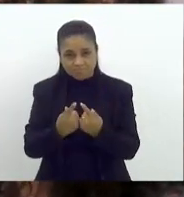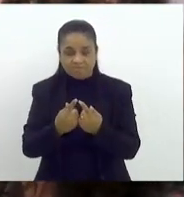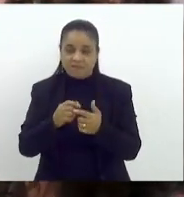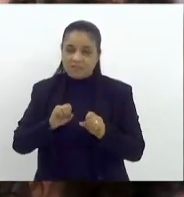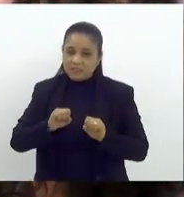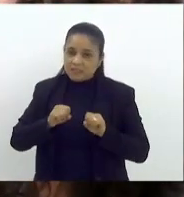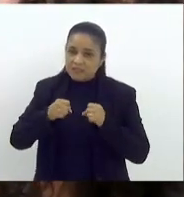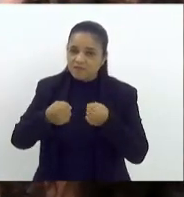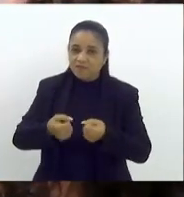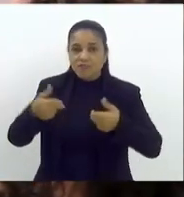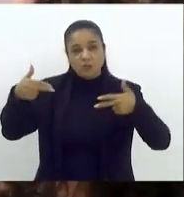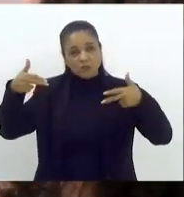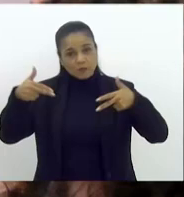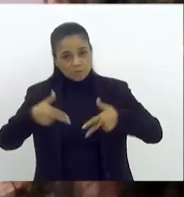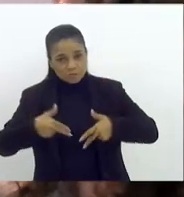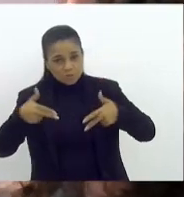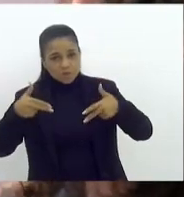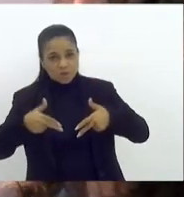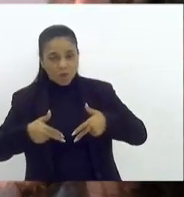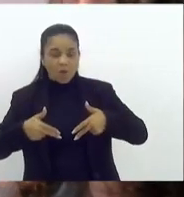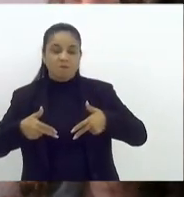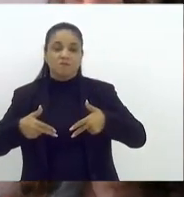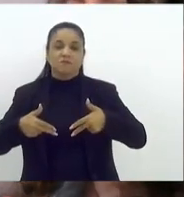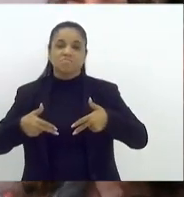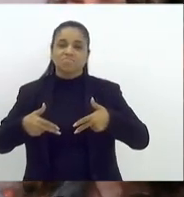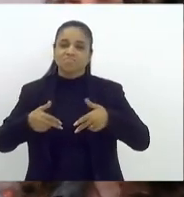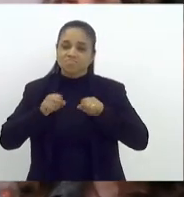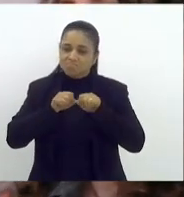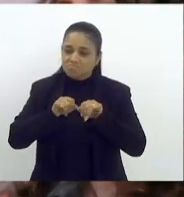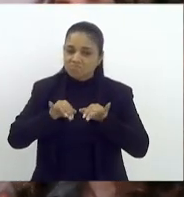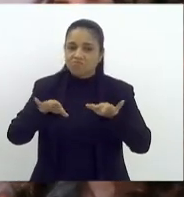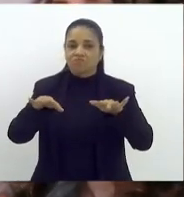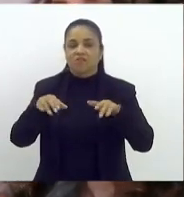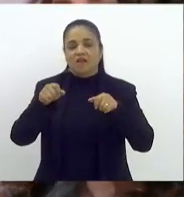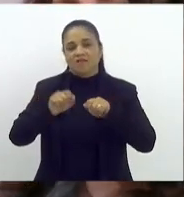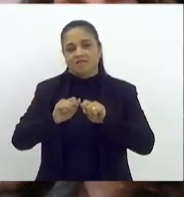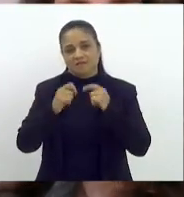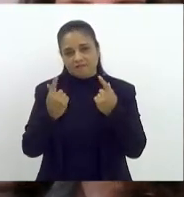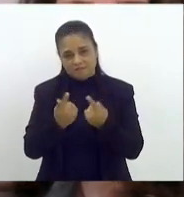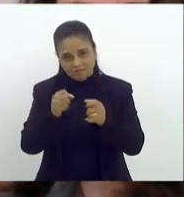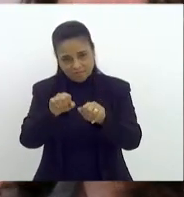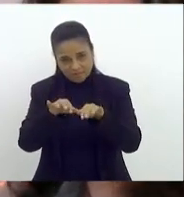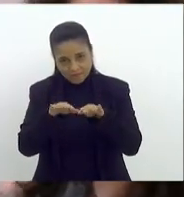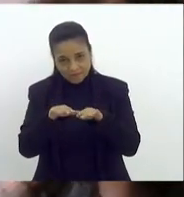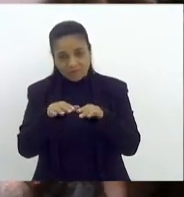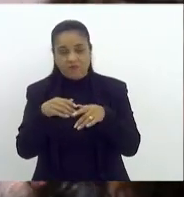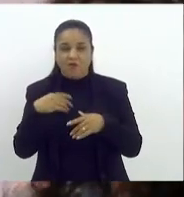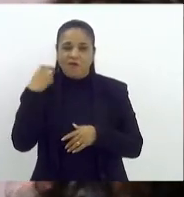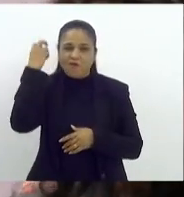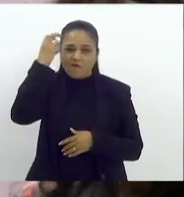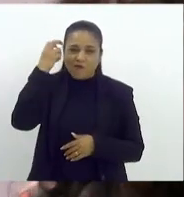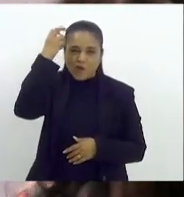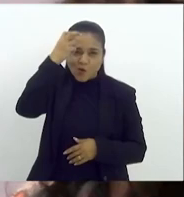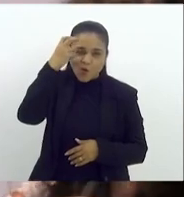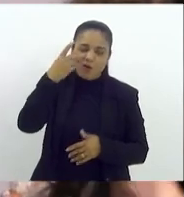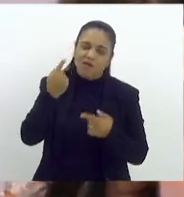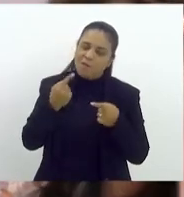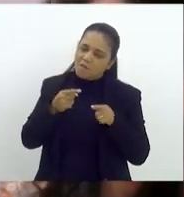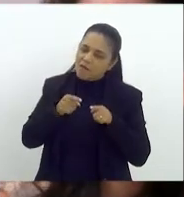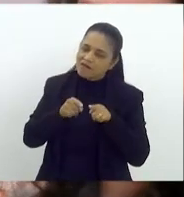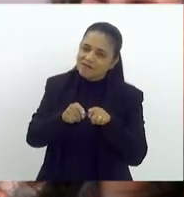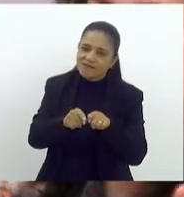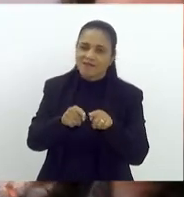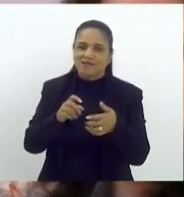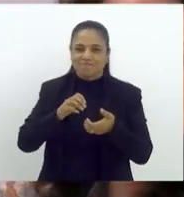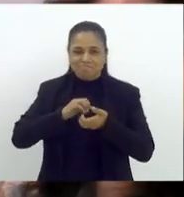hip hop seja uma frente que de fato e Coia aqui dentro dessa casa então Verônica Lima minha querida parceira